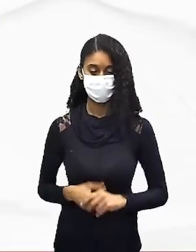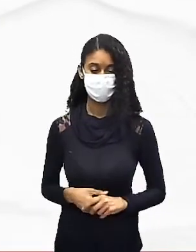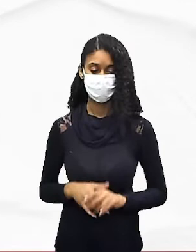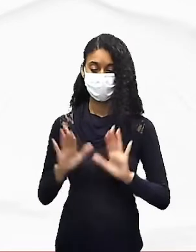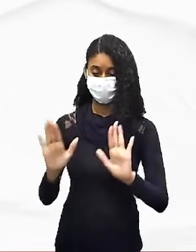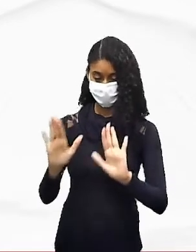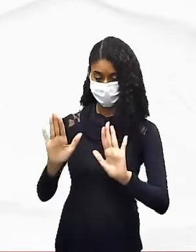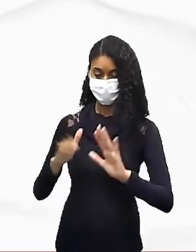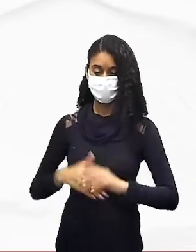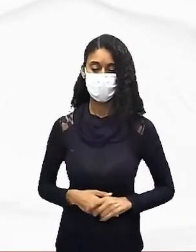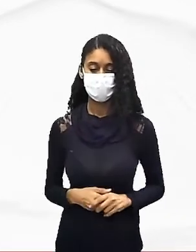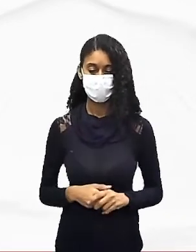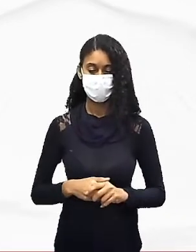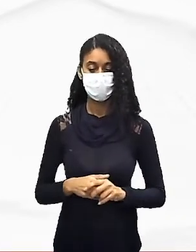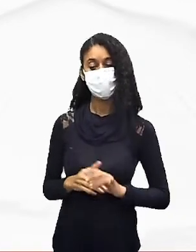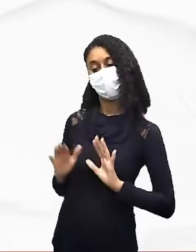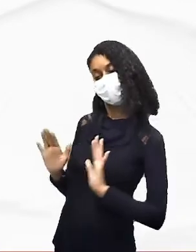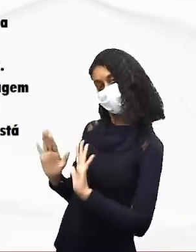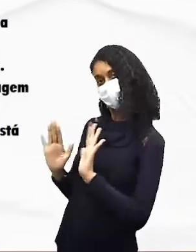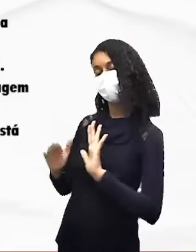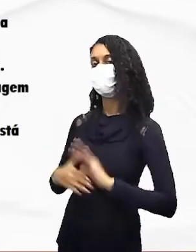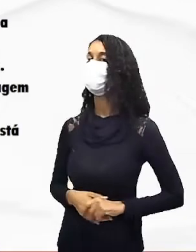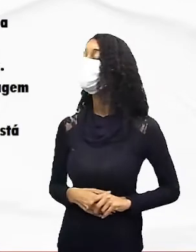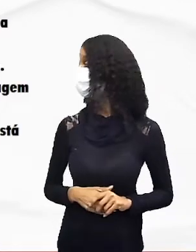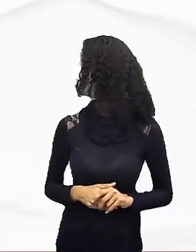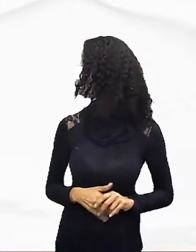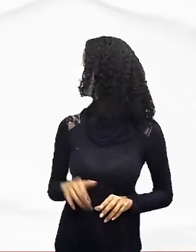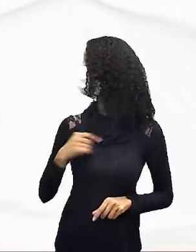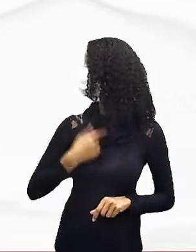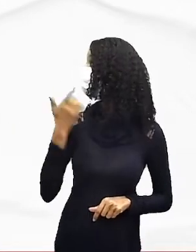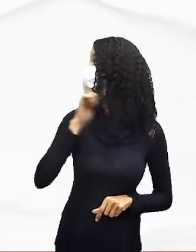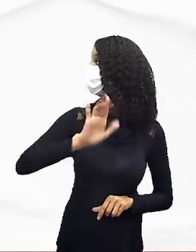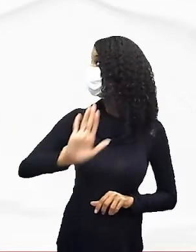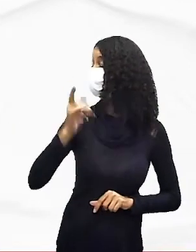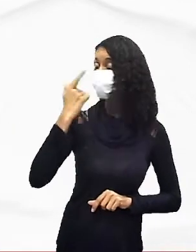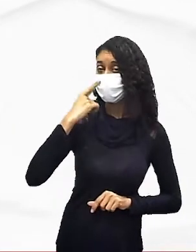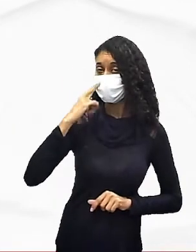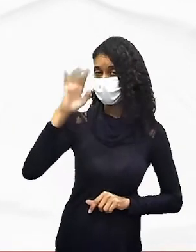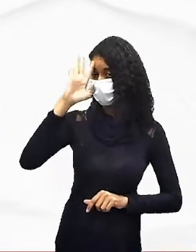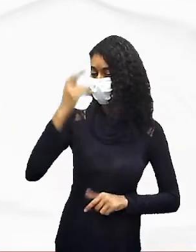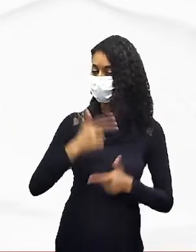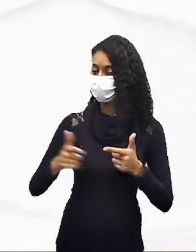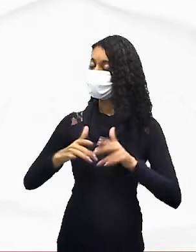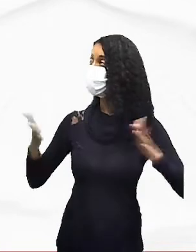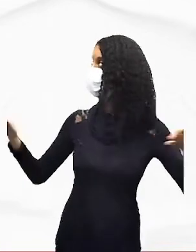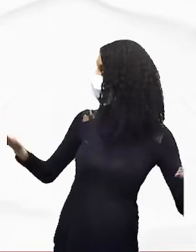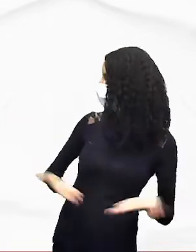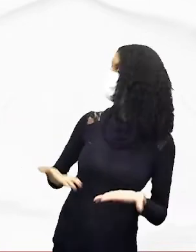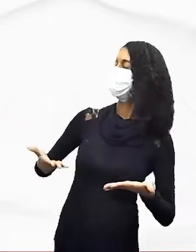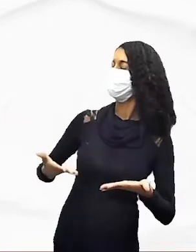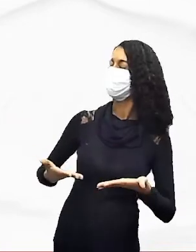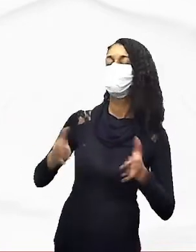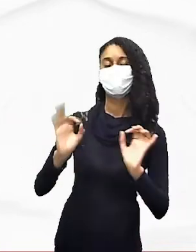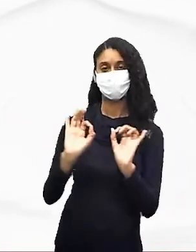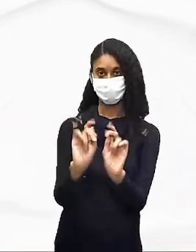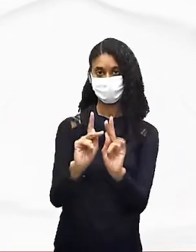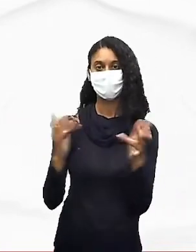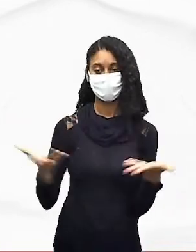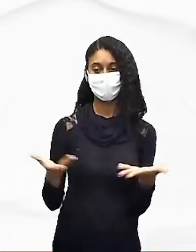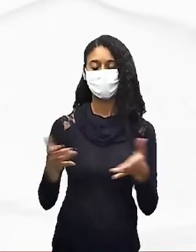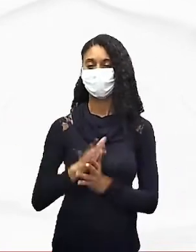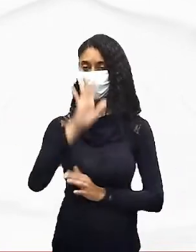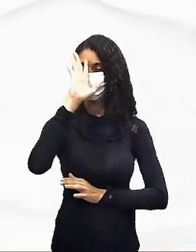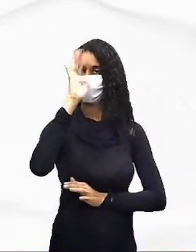pequeno probleminha aqui. Vamos ver se a gente consegue resolver esse problema. Agora.